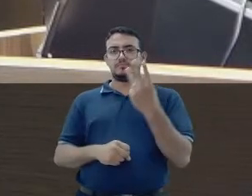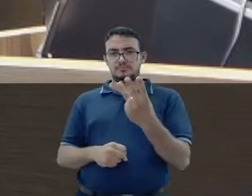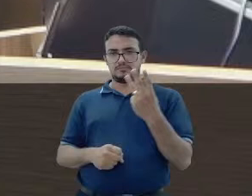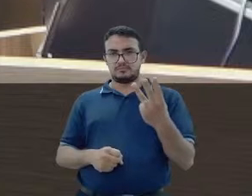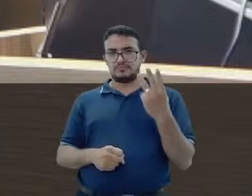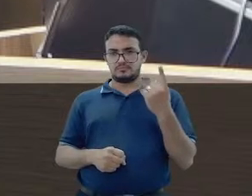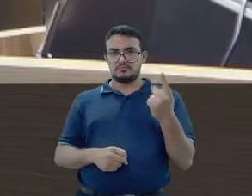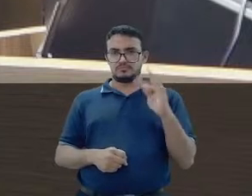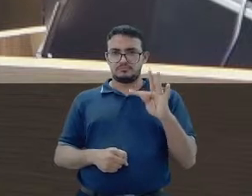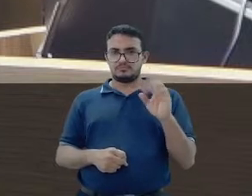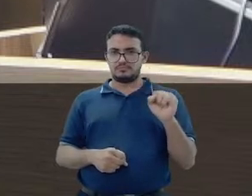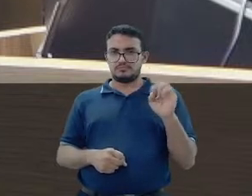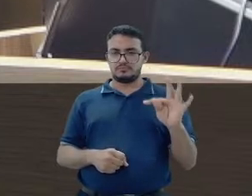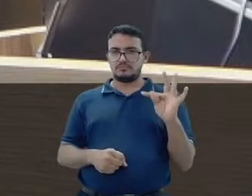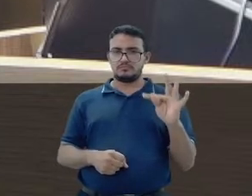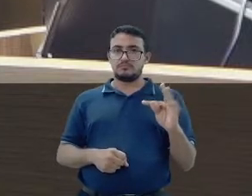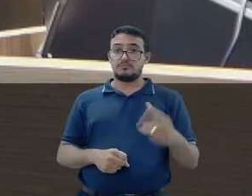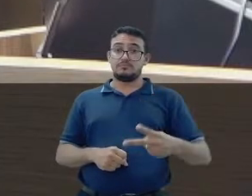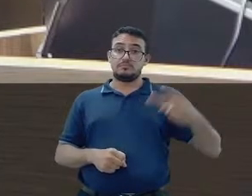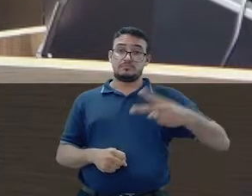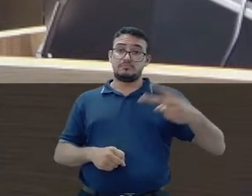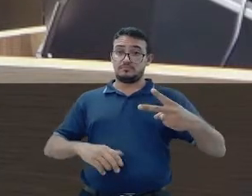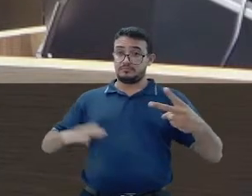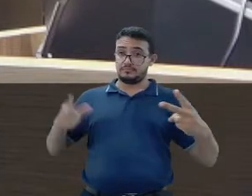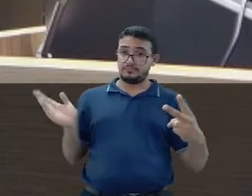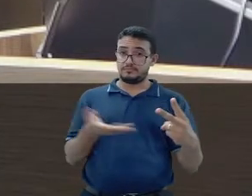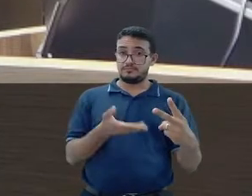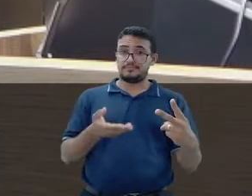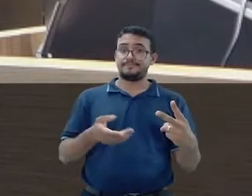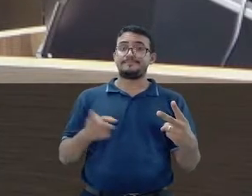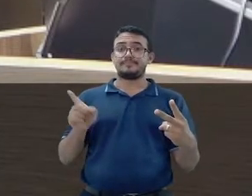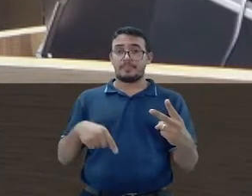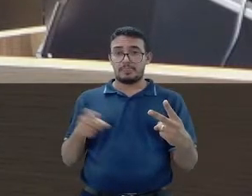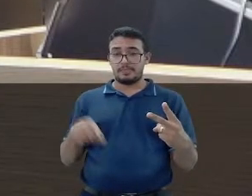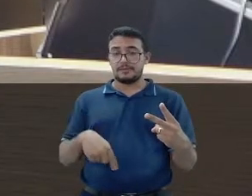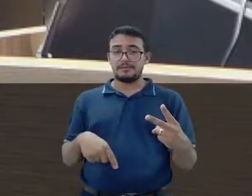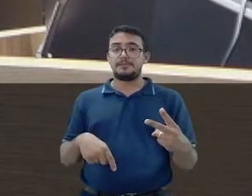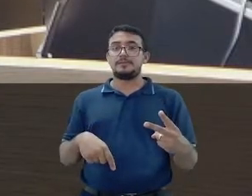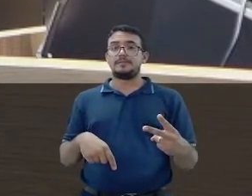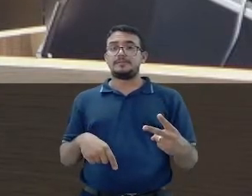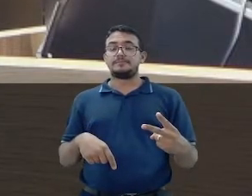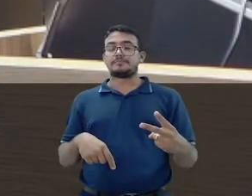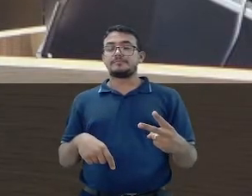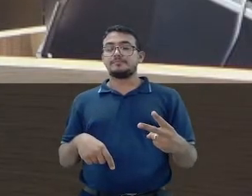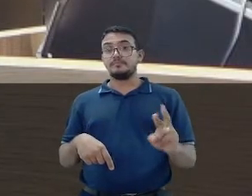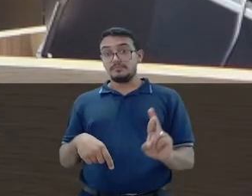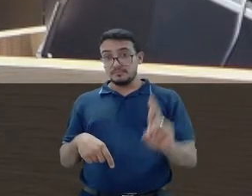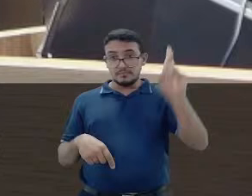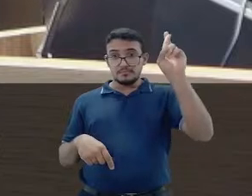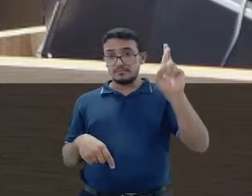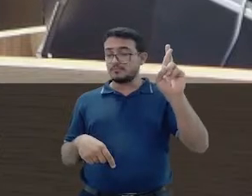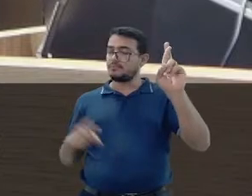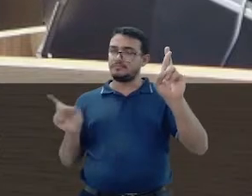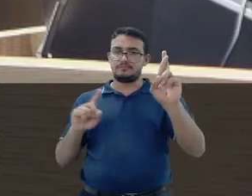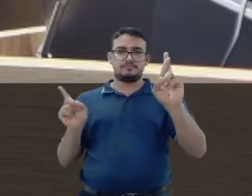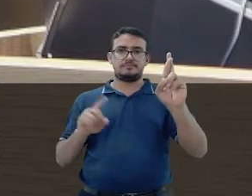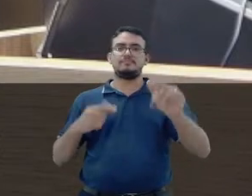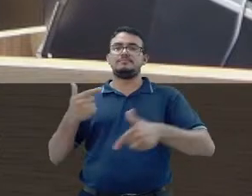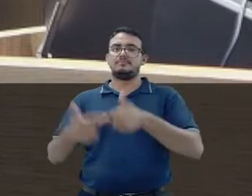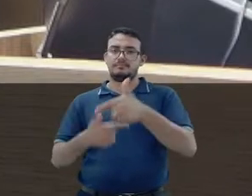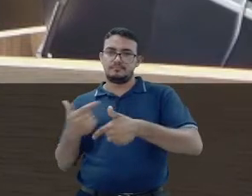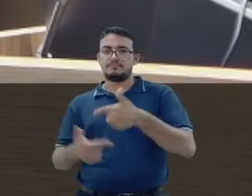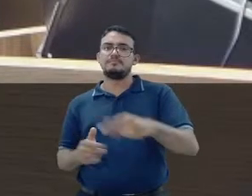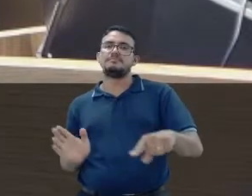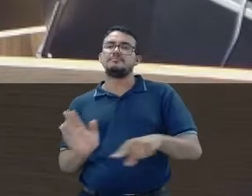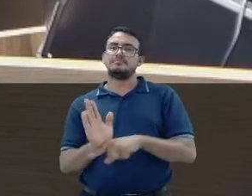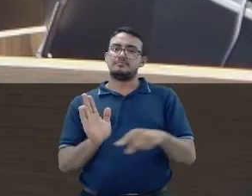que a segunda reclamada figurou, como tomadora de serviços e não como dona da obra. O Colen do TST já